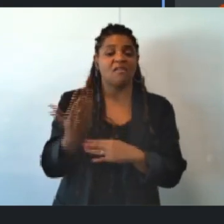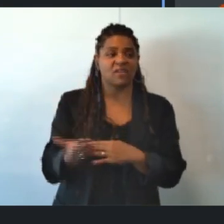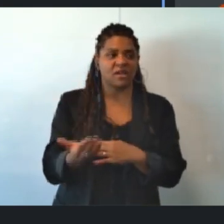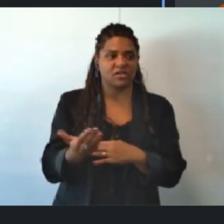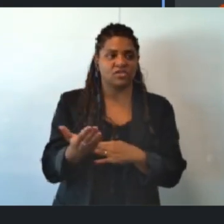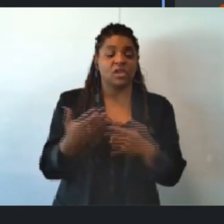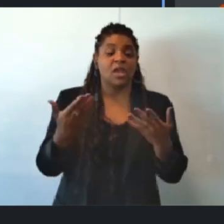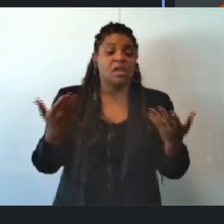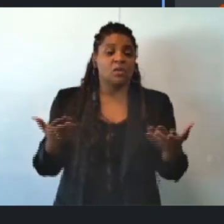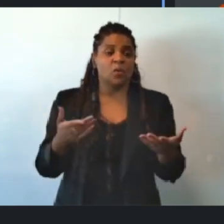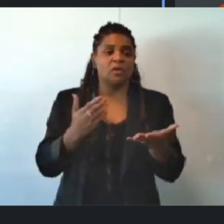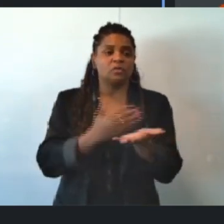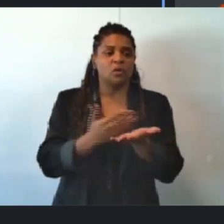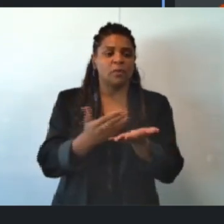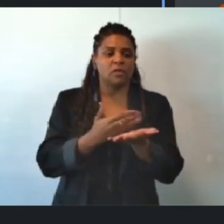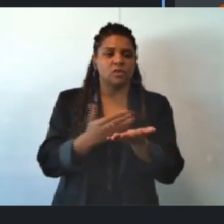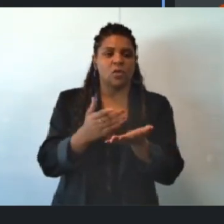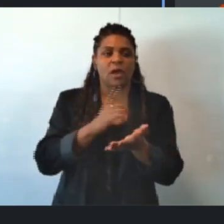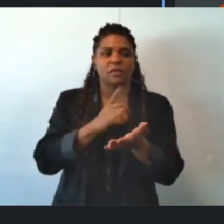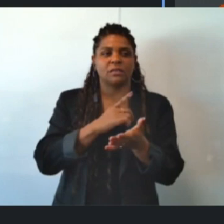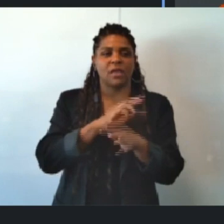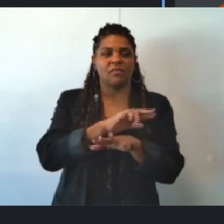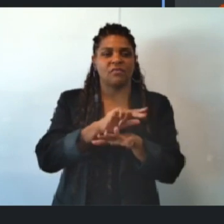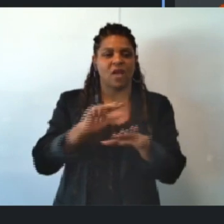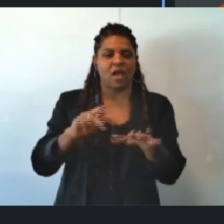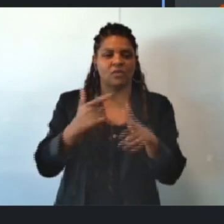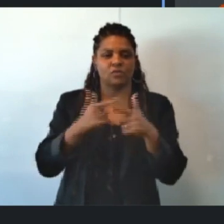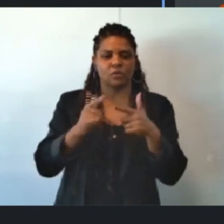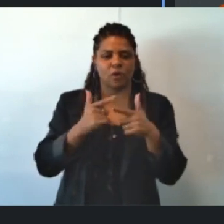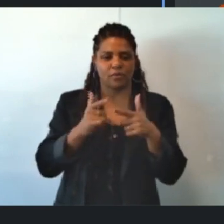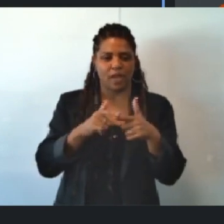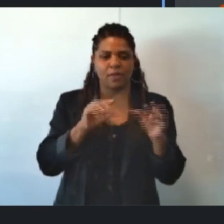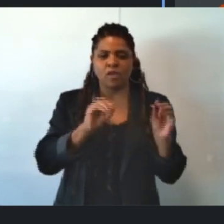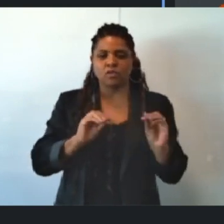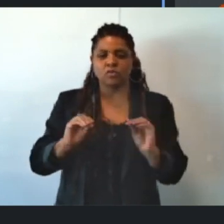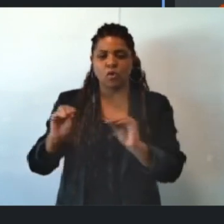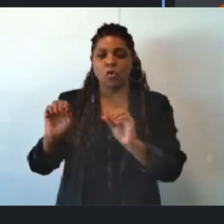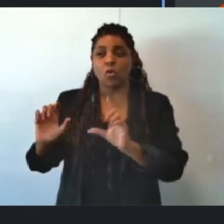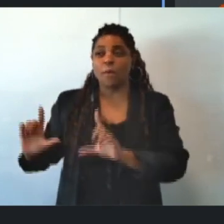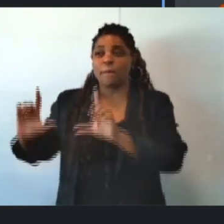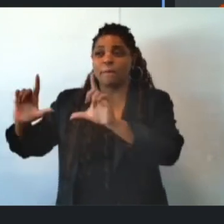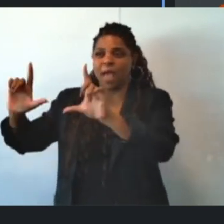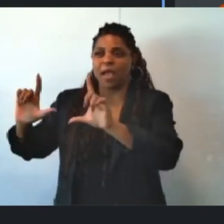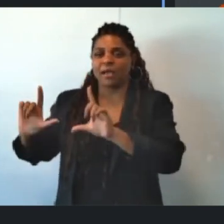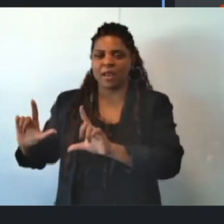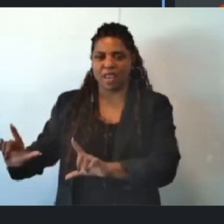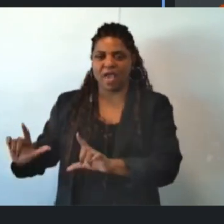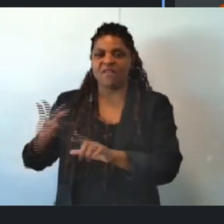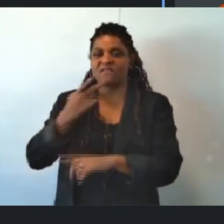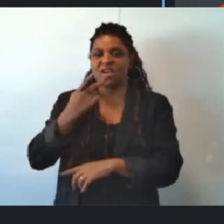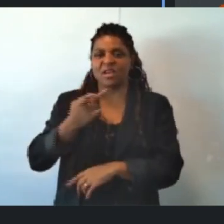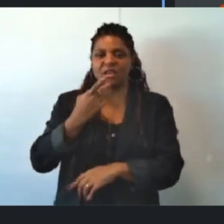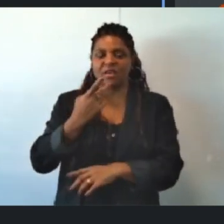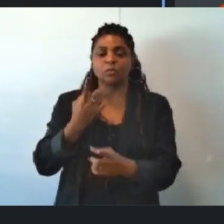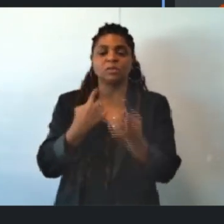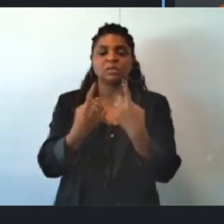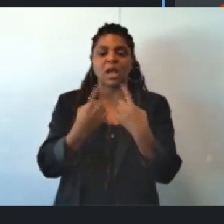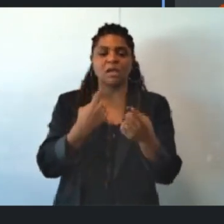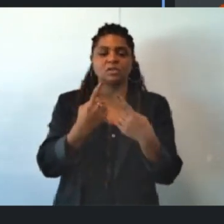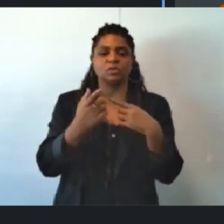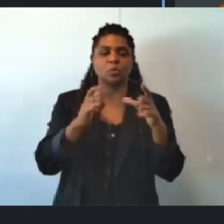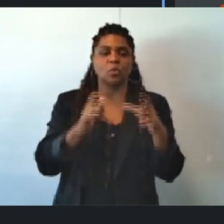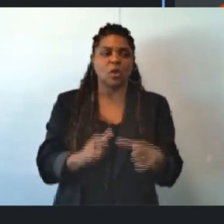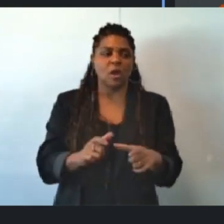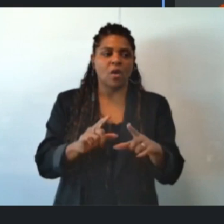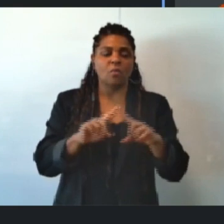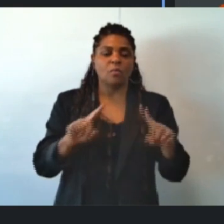ter muito problema, apesar de nós colocamos lá trânsito local, duas placas de trânsito local. Mas as pessoas não percebiam e